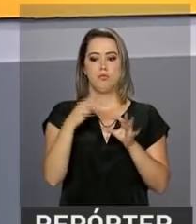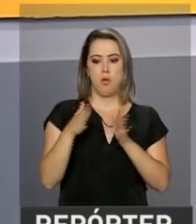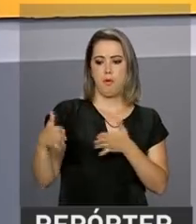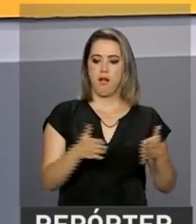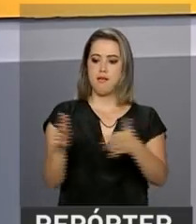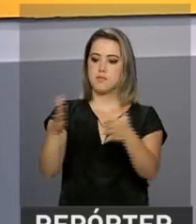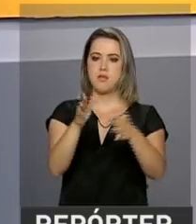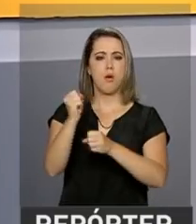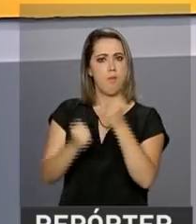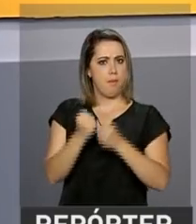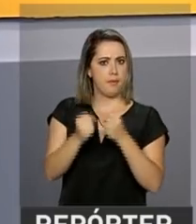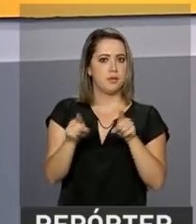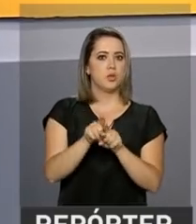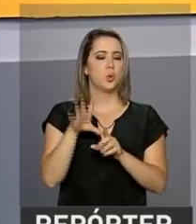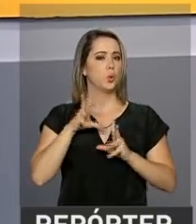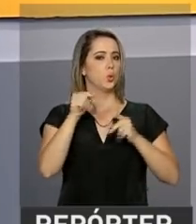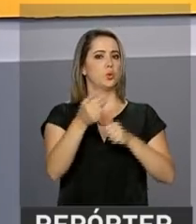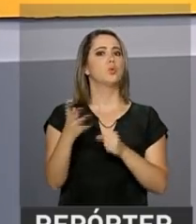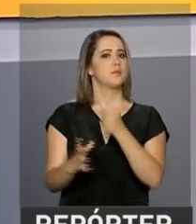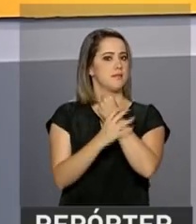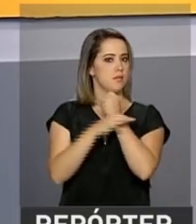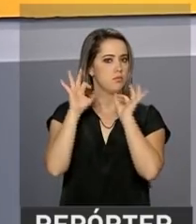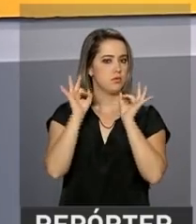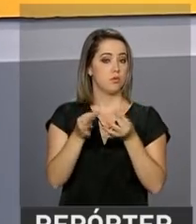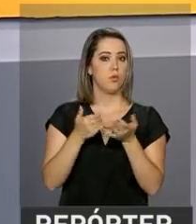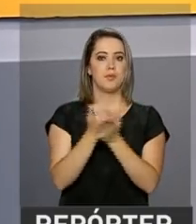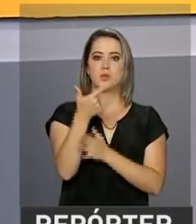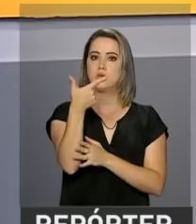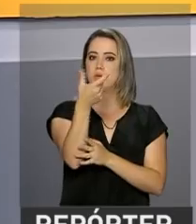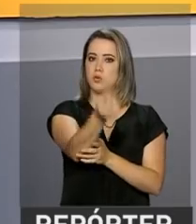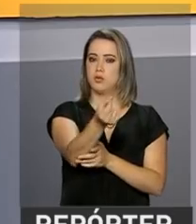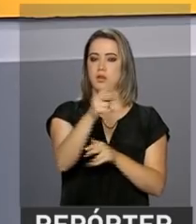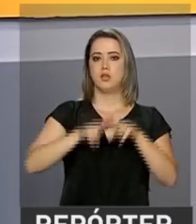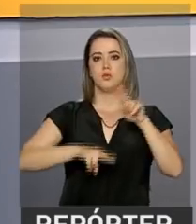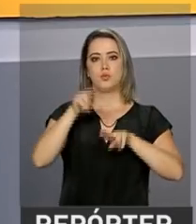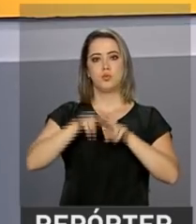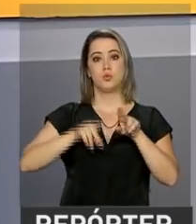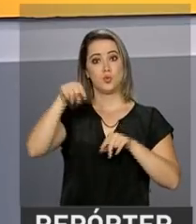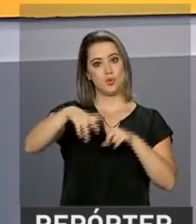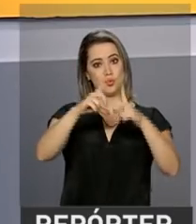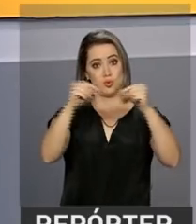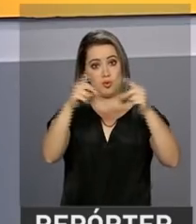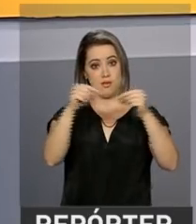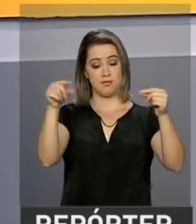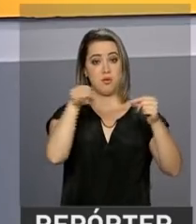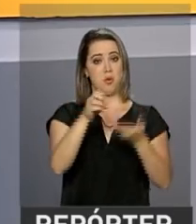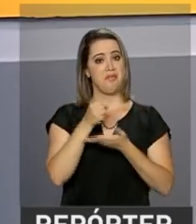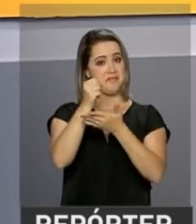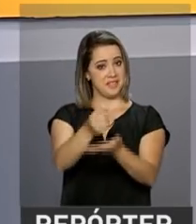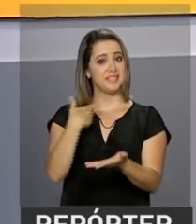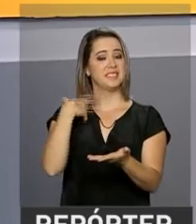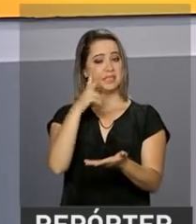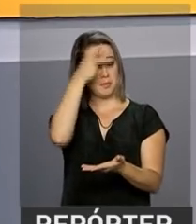tudo sinalizado e com segurança. Desde o dia 10 de junho, a Floresta Nacional de Brasília oferece a oportunidade